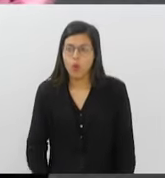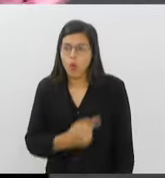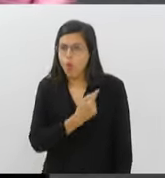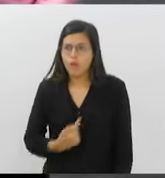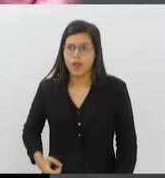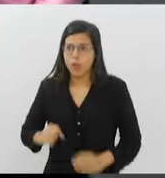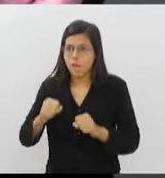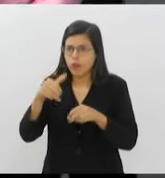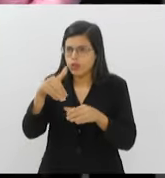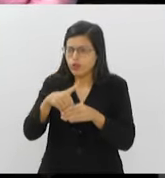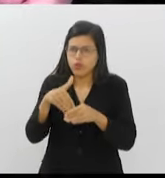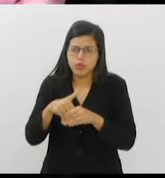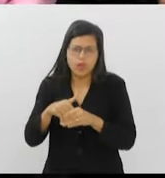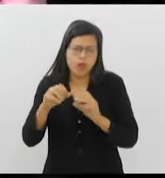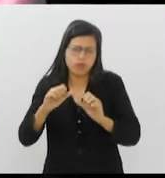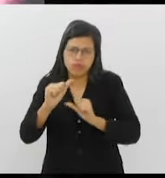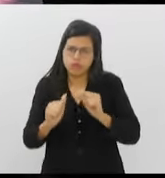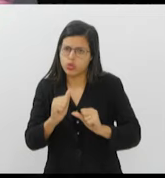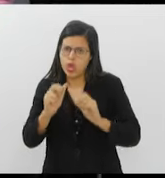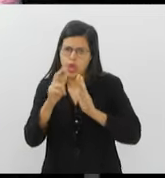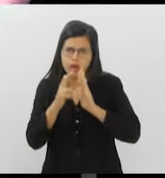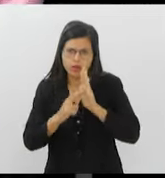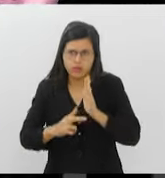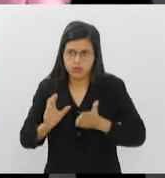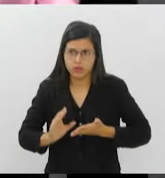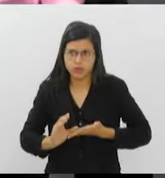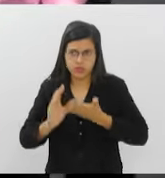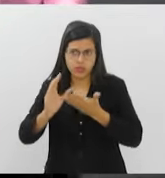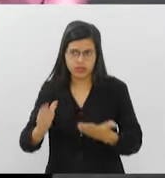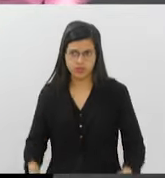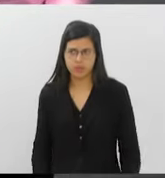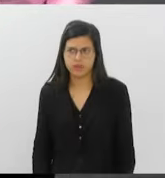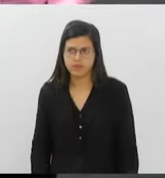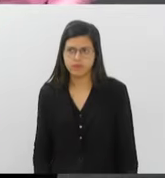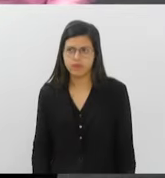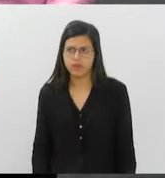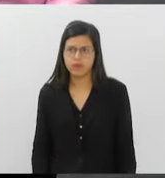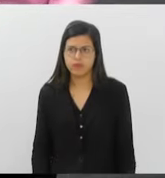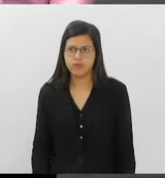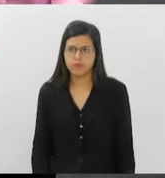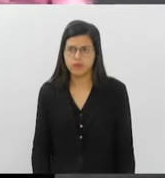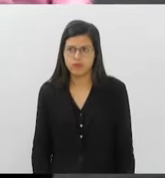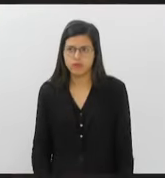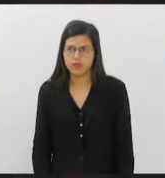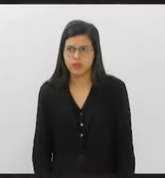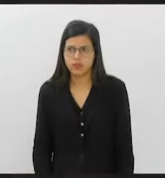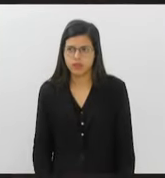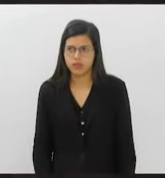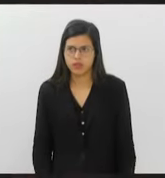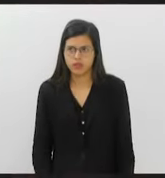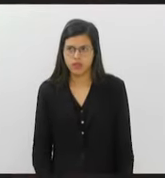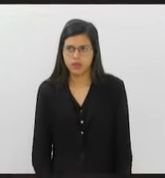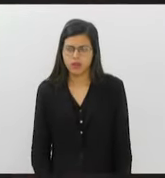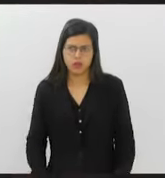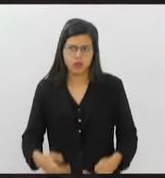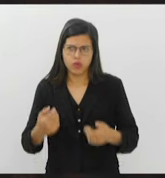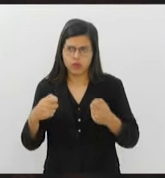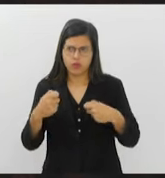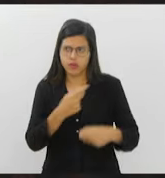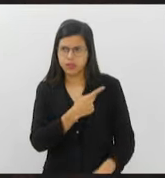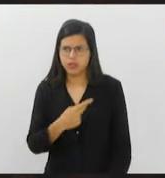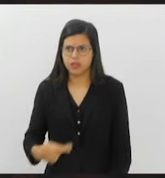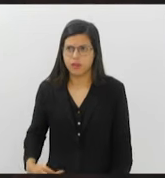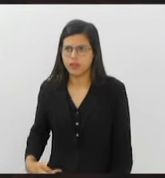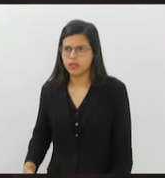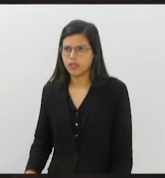o que quiser, mudar a regra dos conselhos, se a gente achar então, que... Então, eu vou pedir um ajuste questão de ordem, emenda presidente. Aqui. Que é ilegal, não, vai entrar na justiça. Tem... Não é necessário, presidente, se me